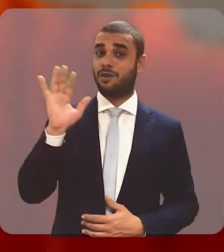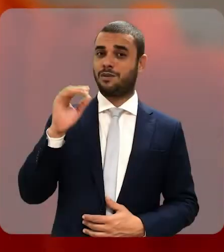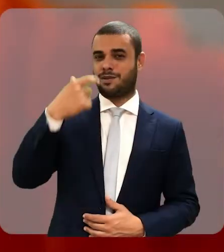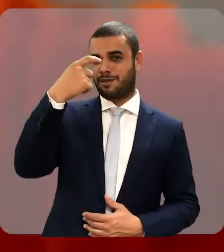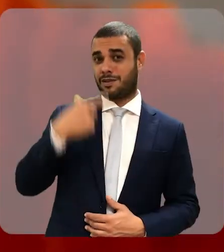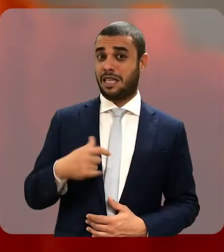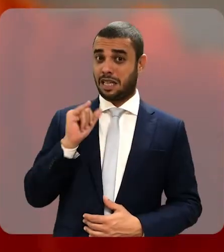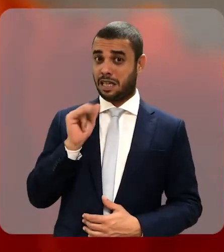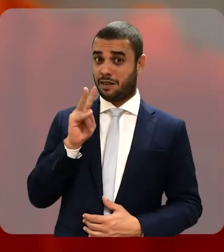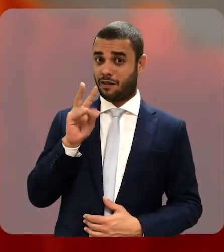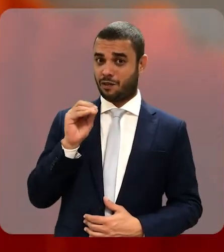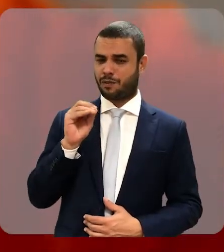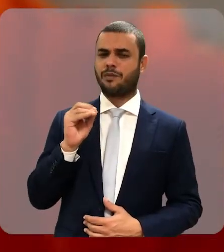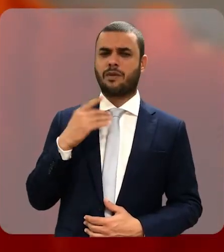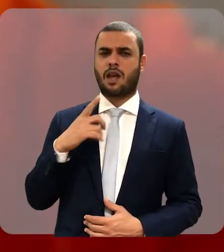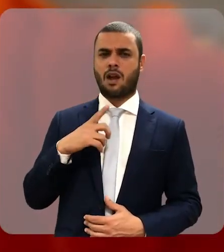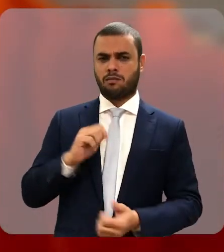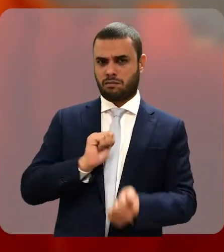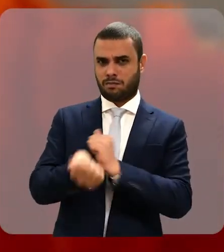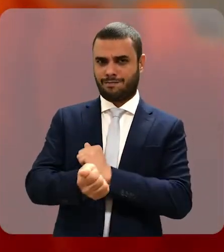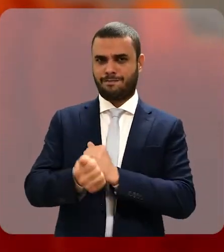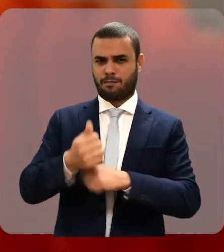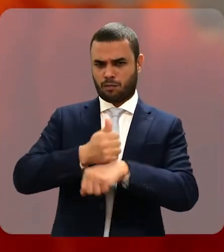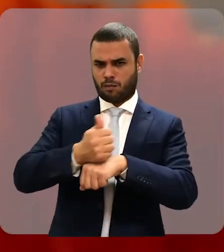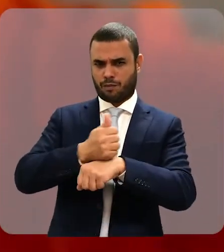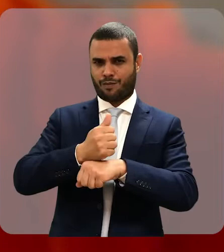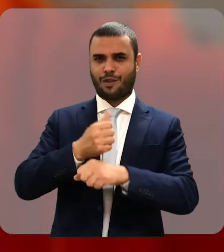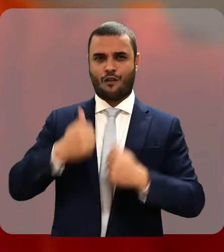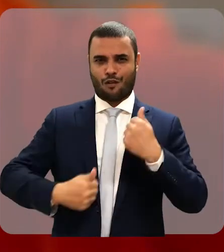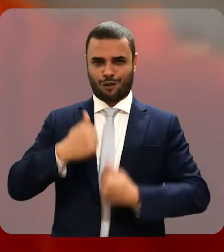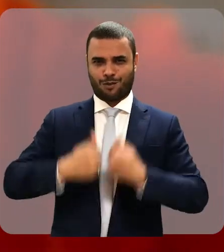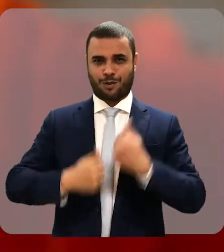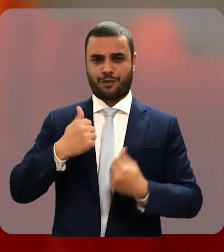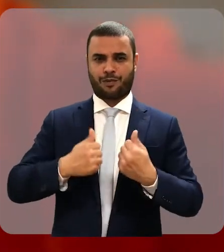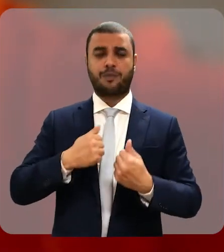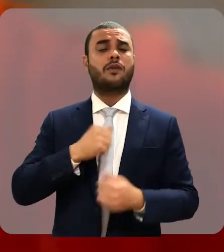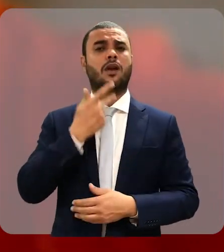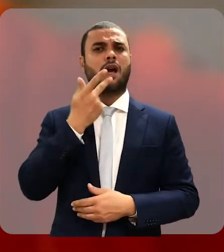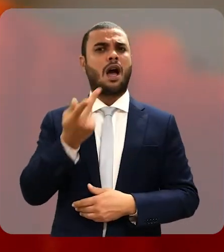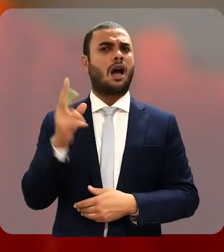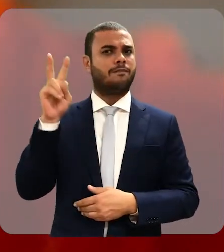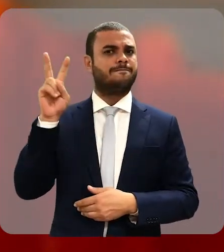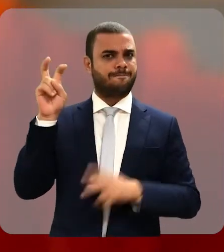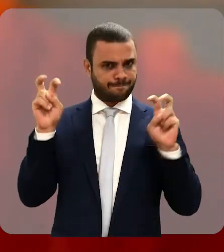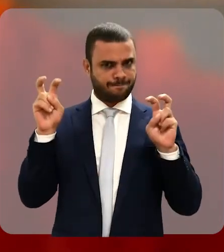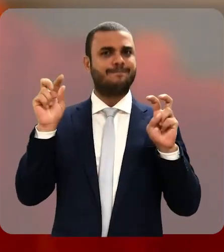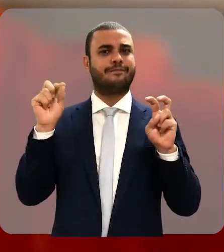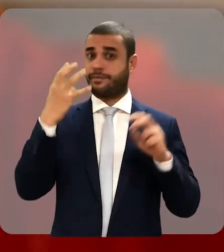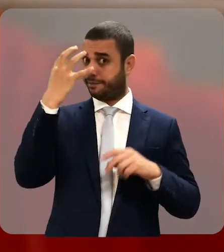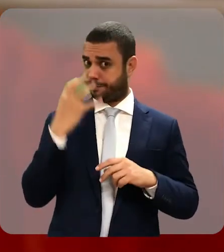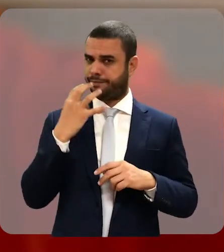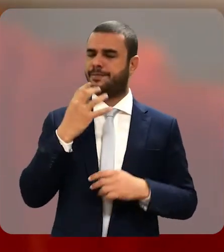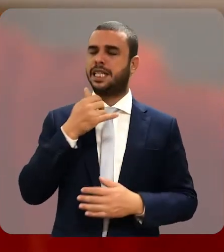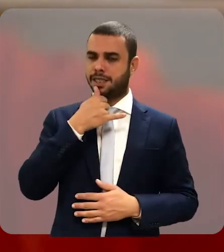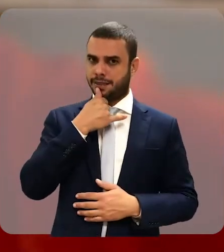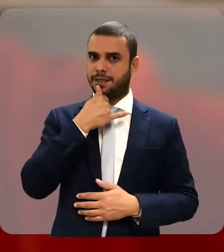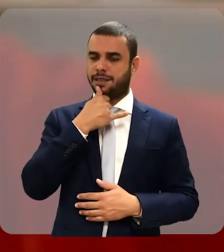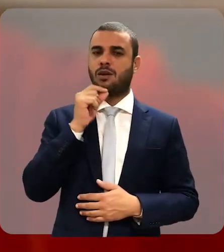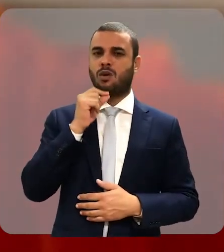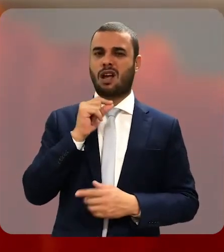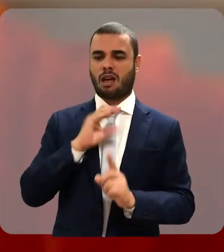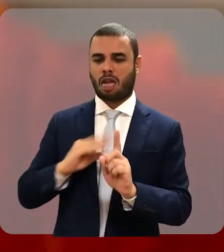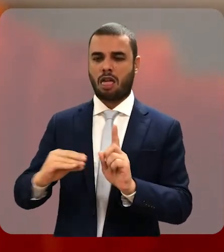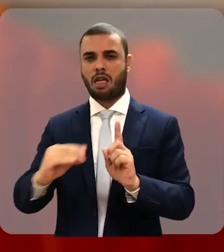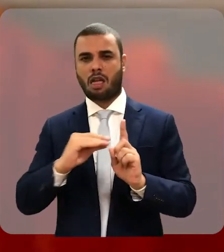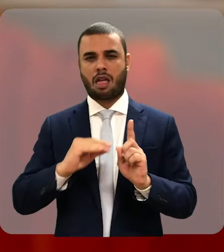Olá pessoal, aqui quem fala é o Ivo, eu sou atleta profissional de futebol. Estou aqui hoje para falar sobre um assunto muito sério e muito triste, que é